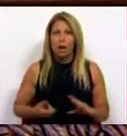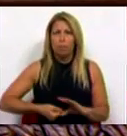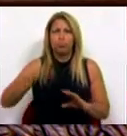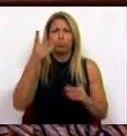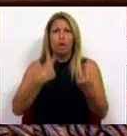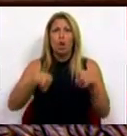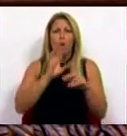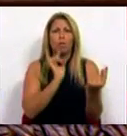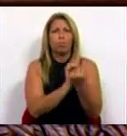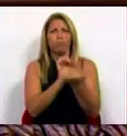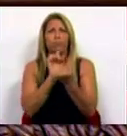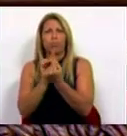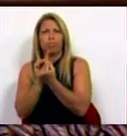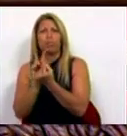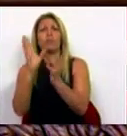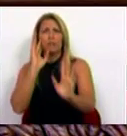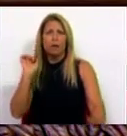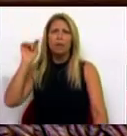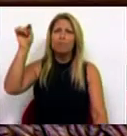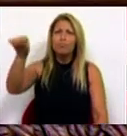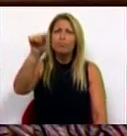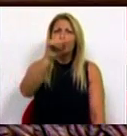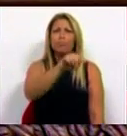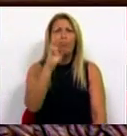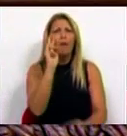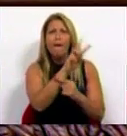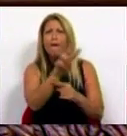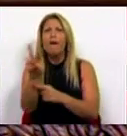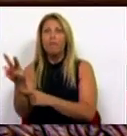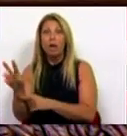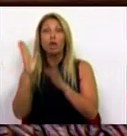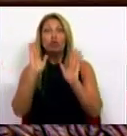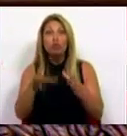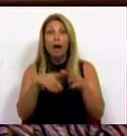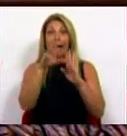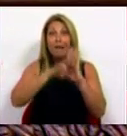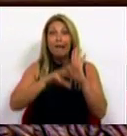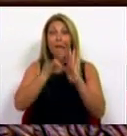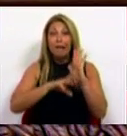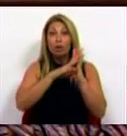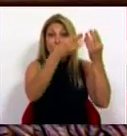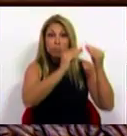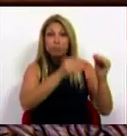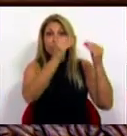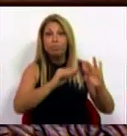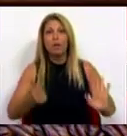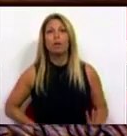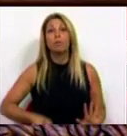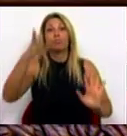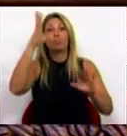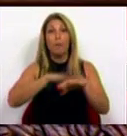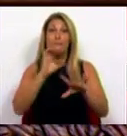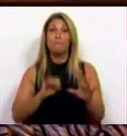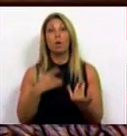de deslocações ao terreno, já produziu inúmeros relatórios a propósito dos incêndios florestais. E